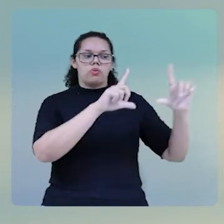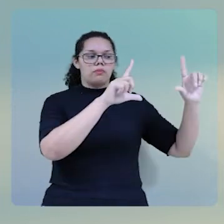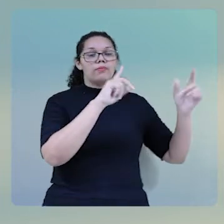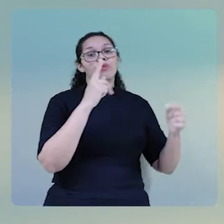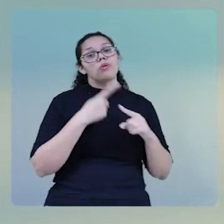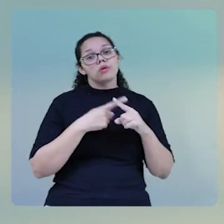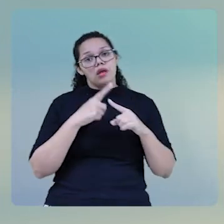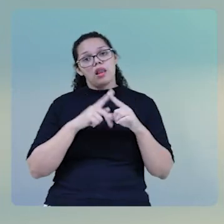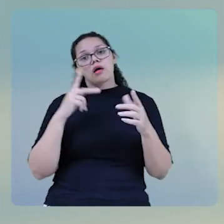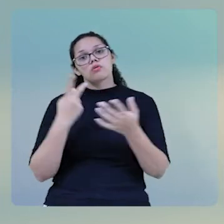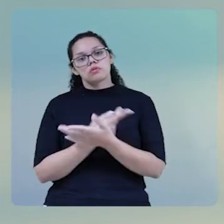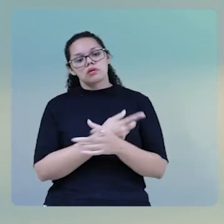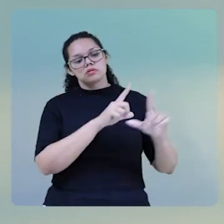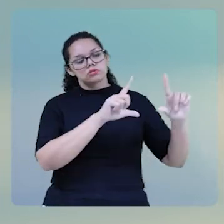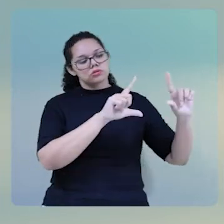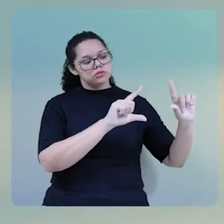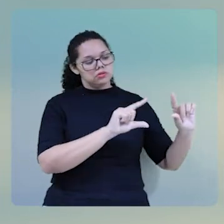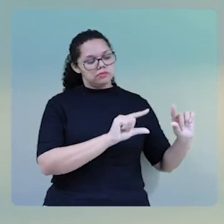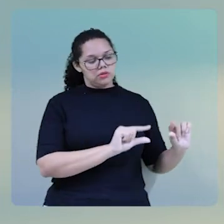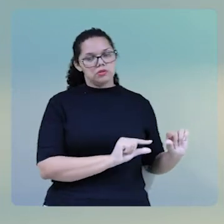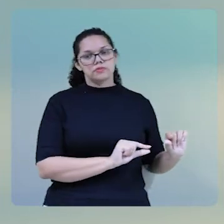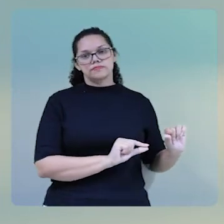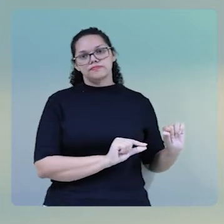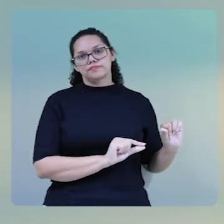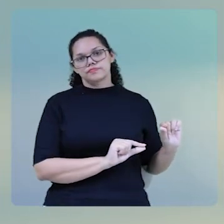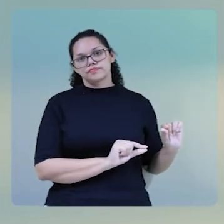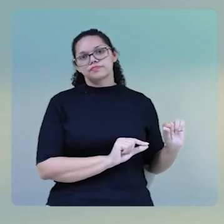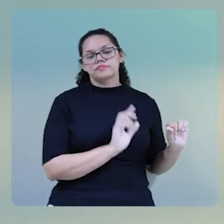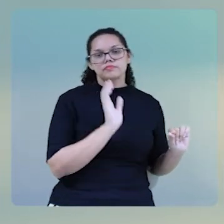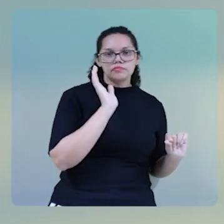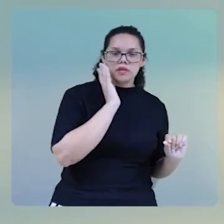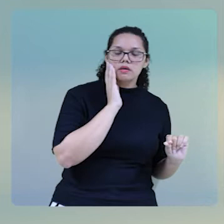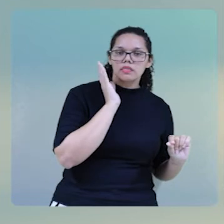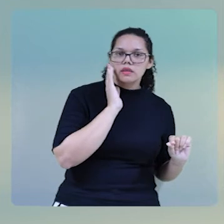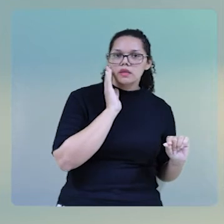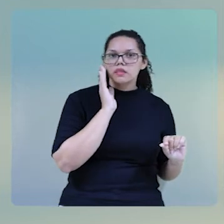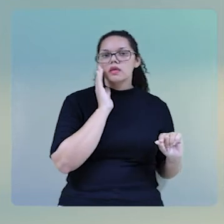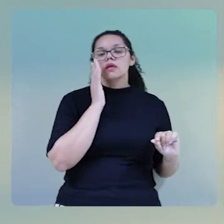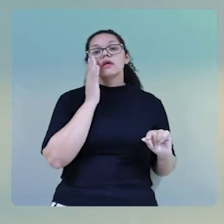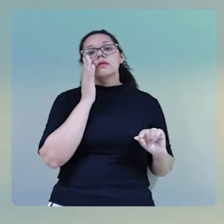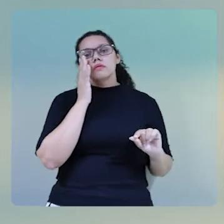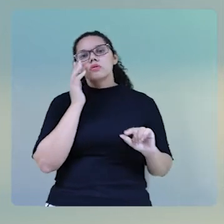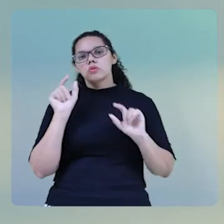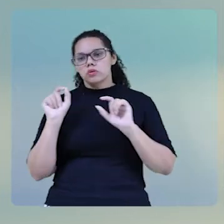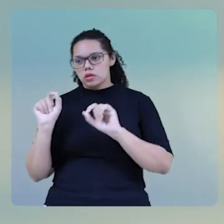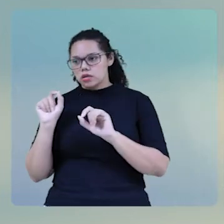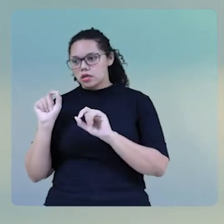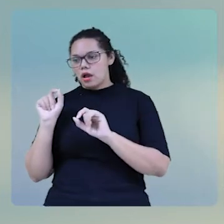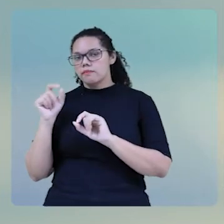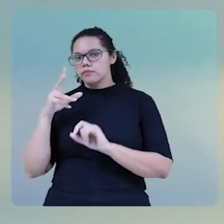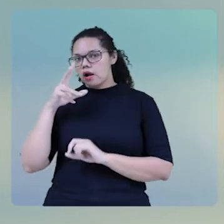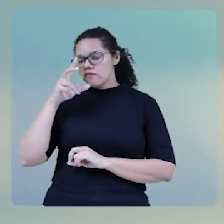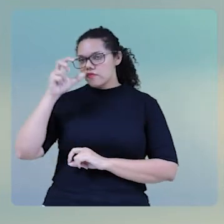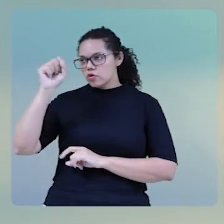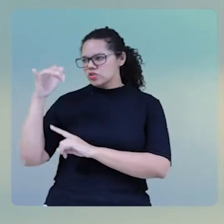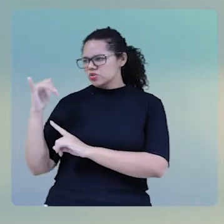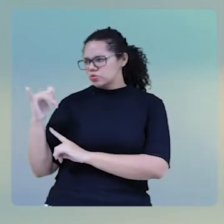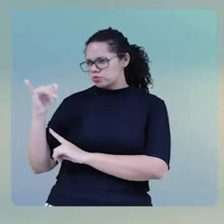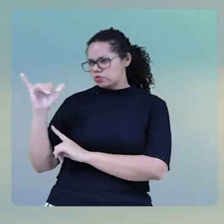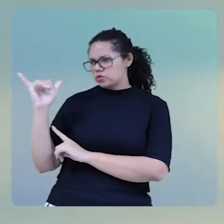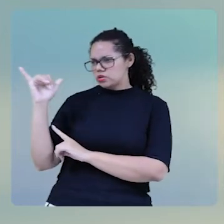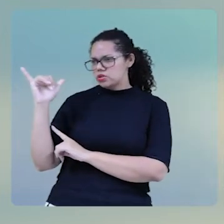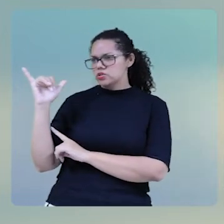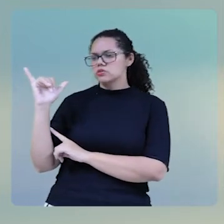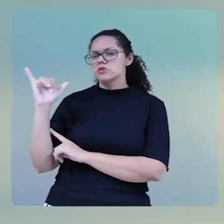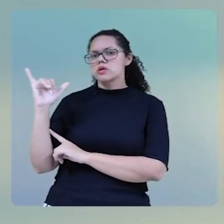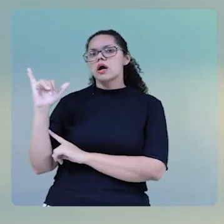de polaridade, tá? Item D, a força contra a eletromotriz reduz a 0 e toda a energia produzida pela pilha